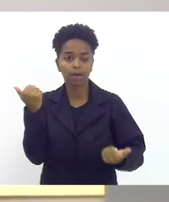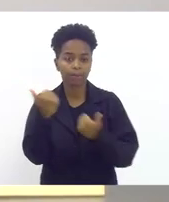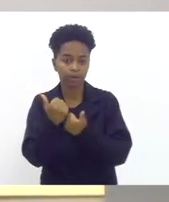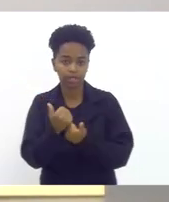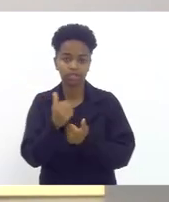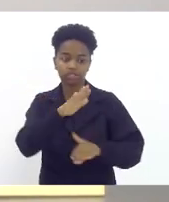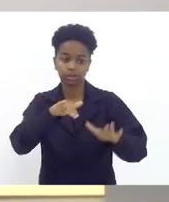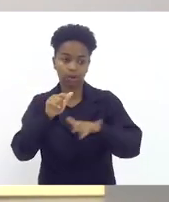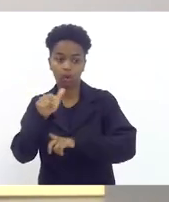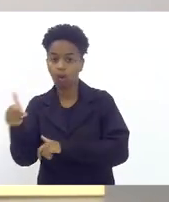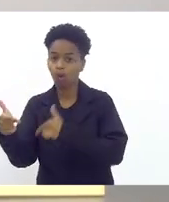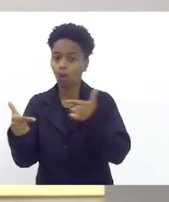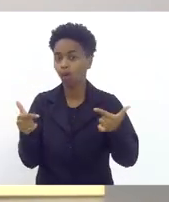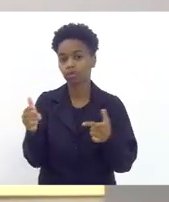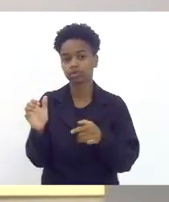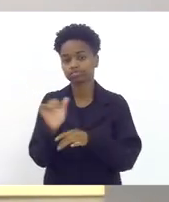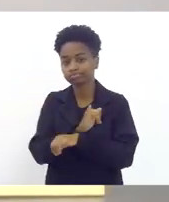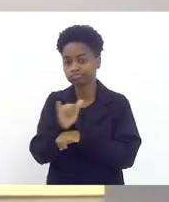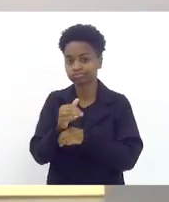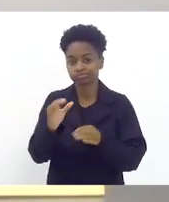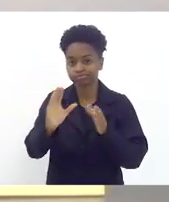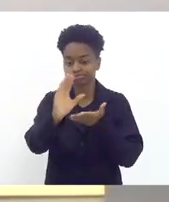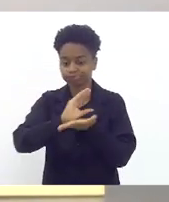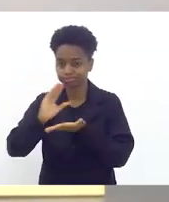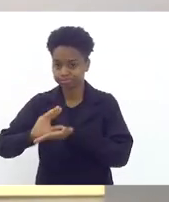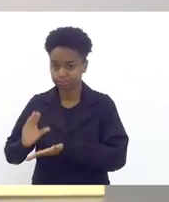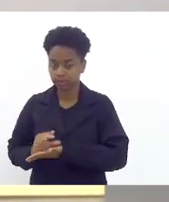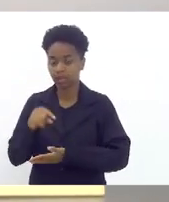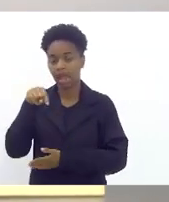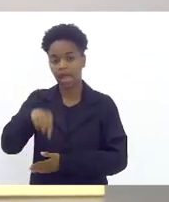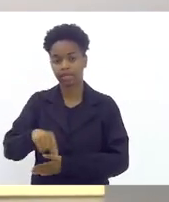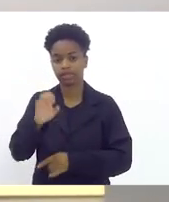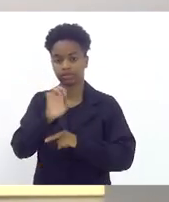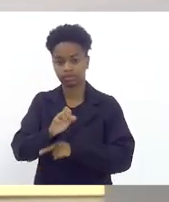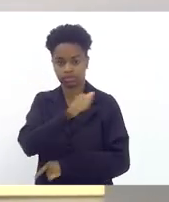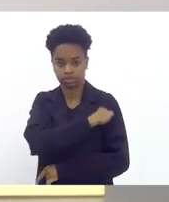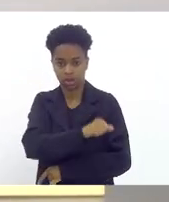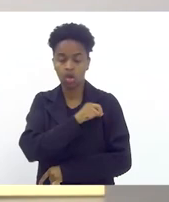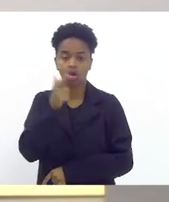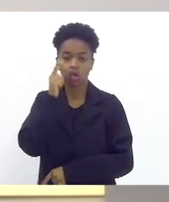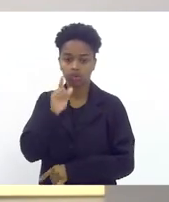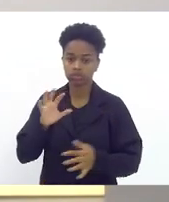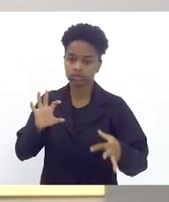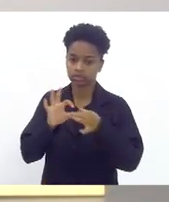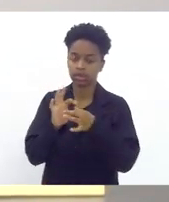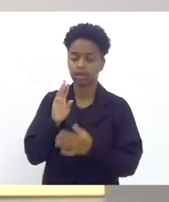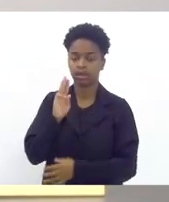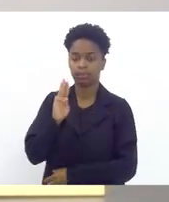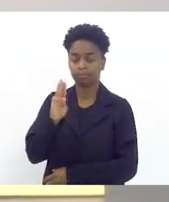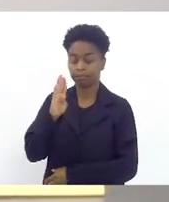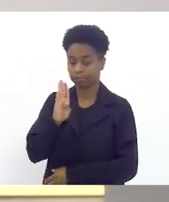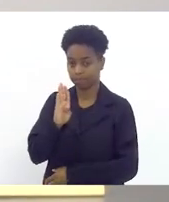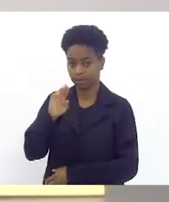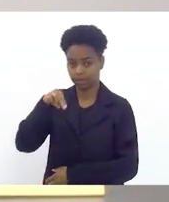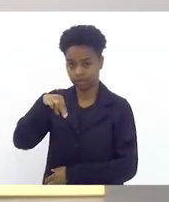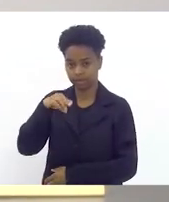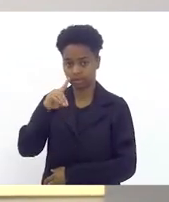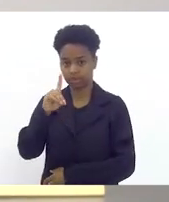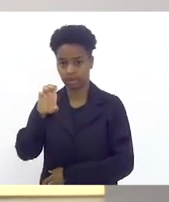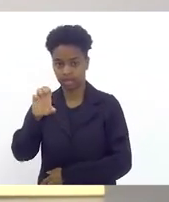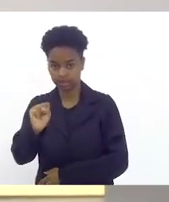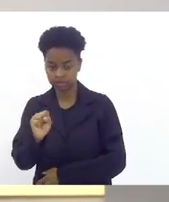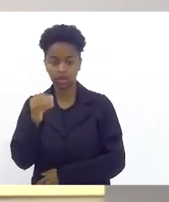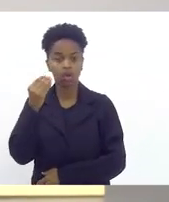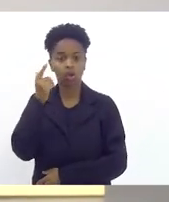trazer outros recursos então o Estado do Rio de Janeiro conseguiu celebrar uma parceria com o dnds para que com esses 400 milhões